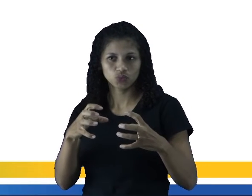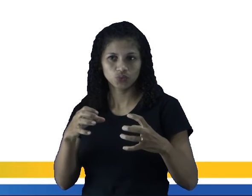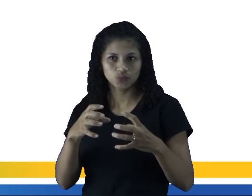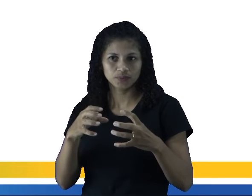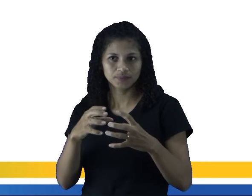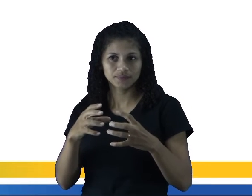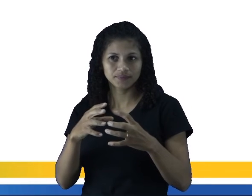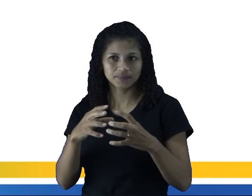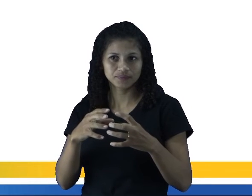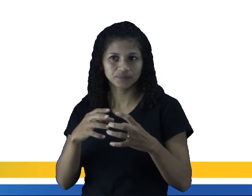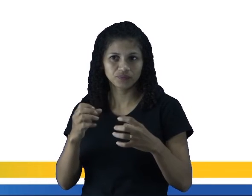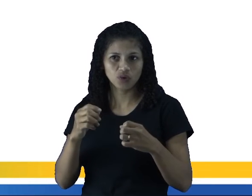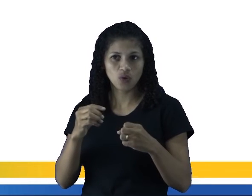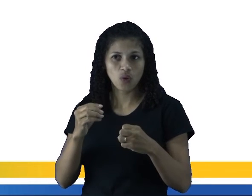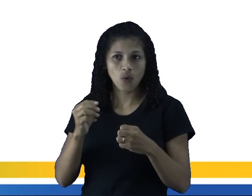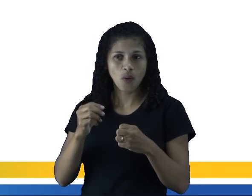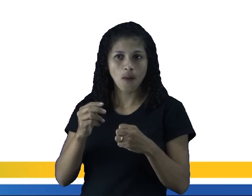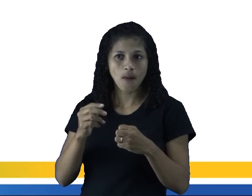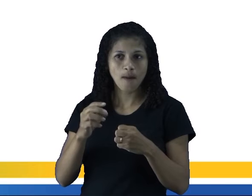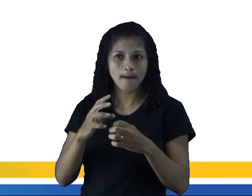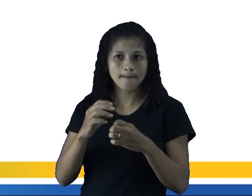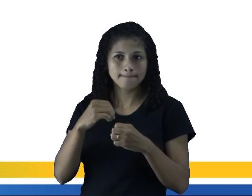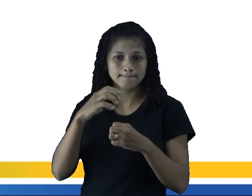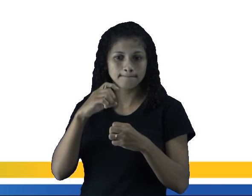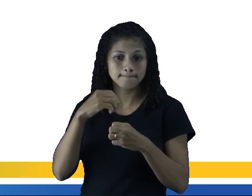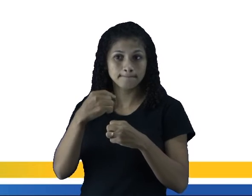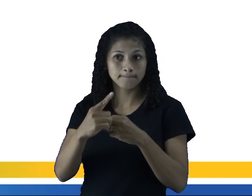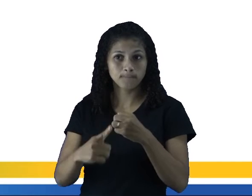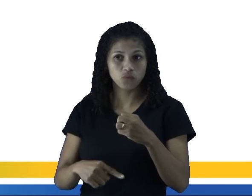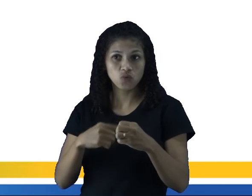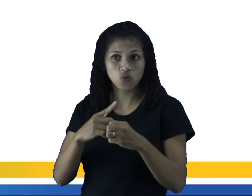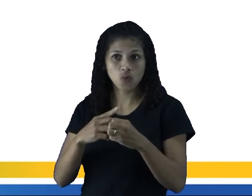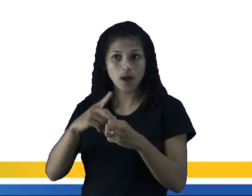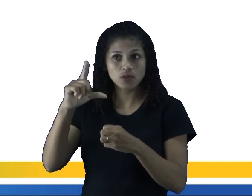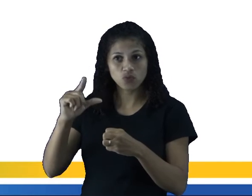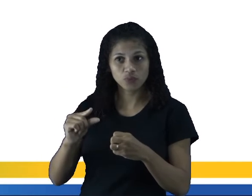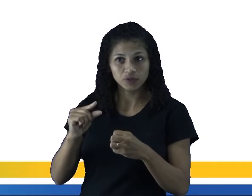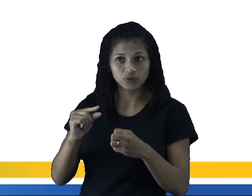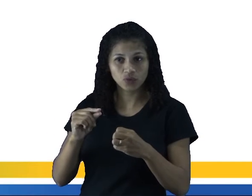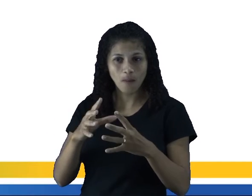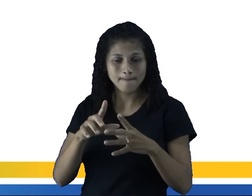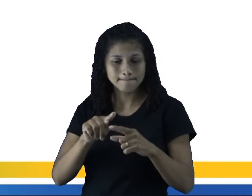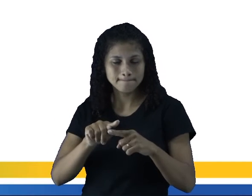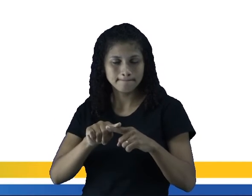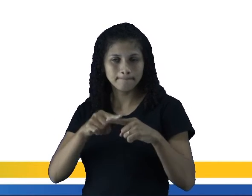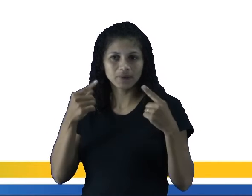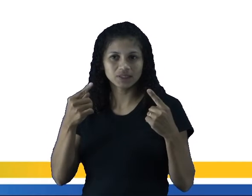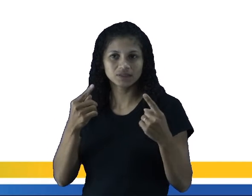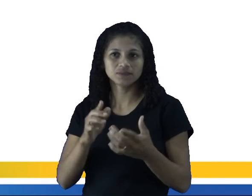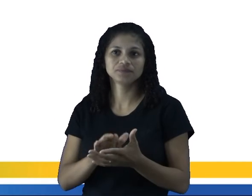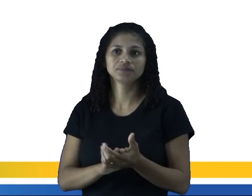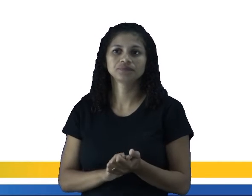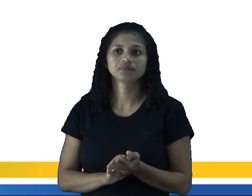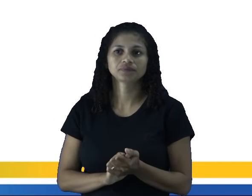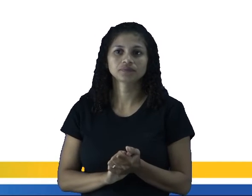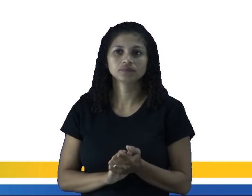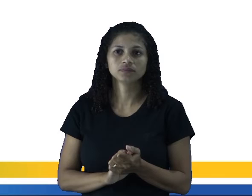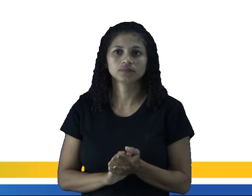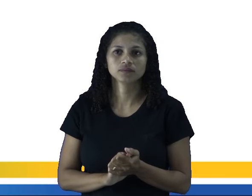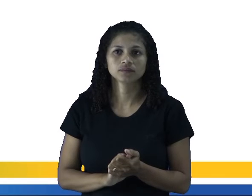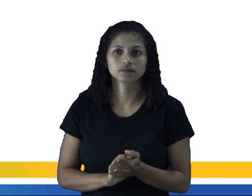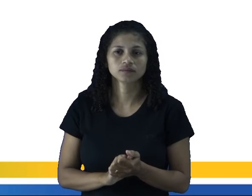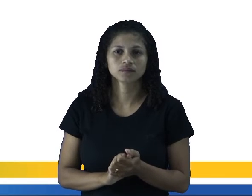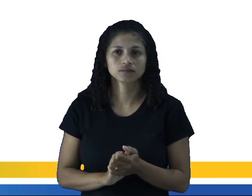eletronegativo, porque a gente vai ter aqui, ó, uma proximidade maior com esse núcleo positivo. Então, a eletronegatividade ela